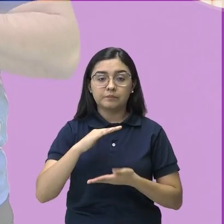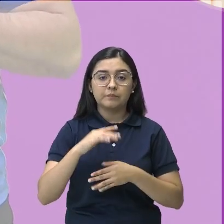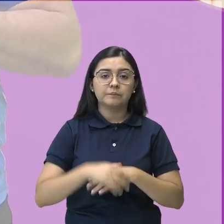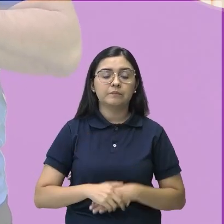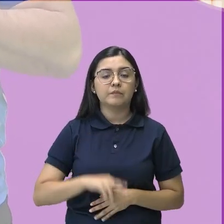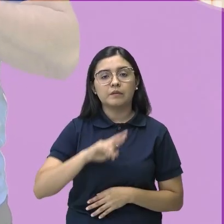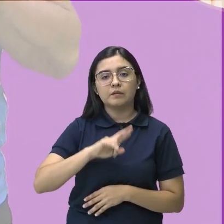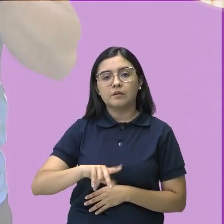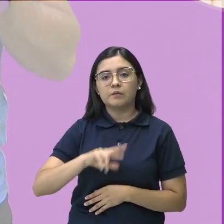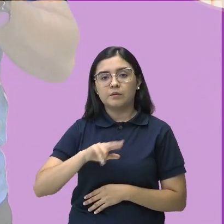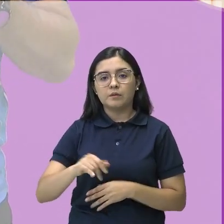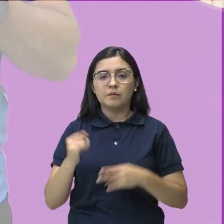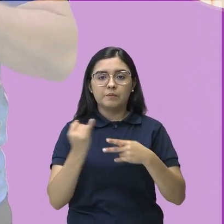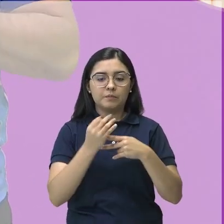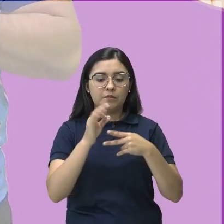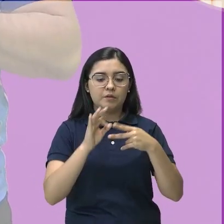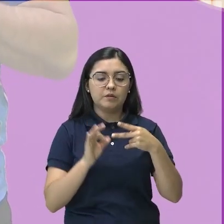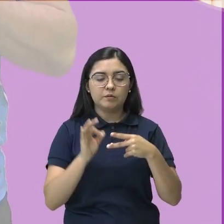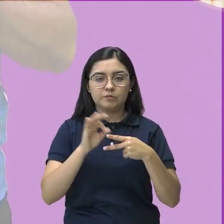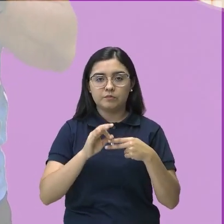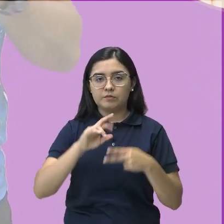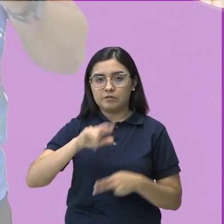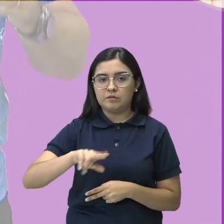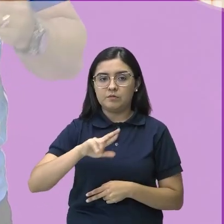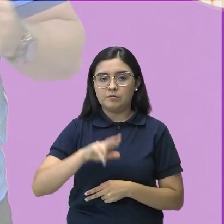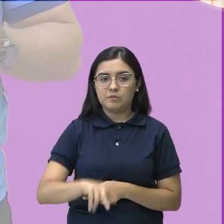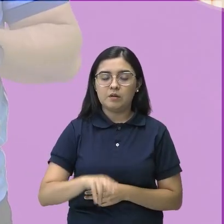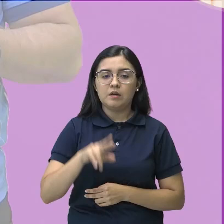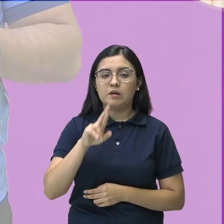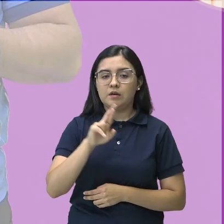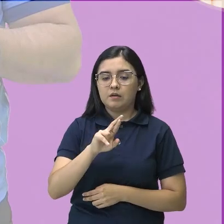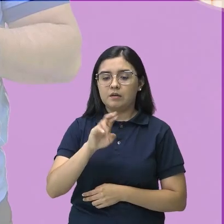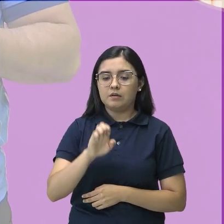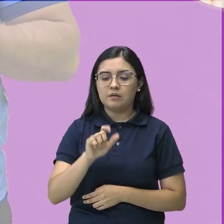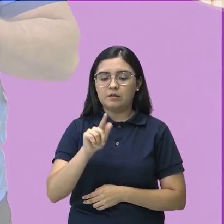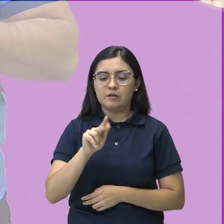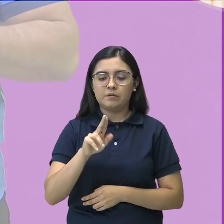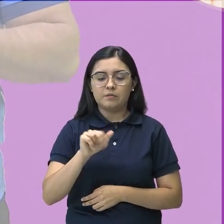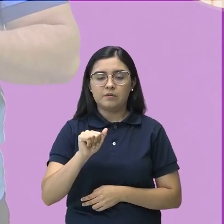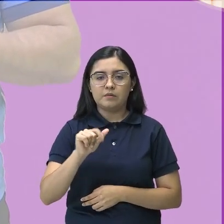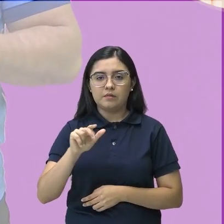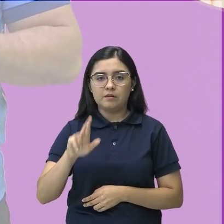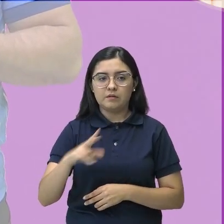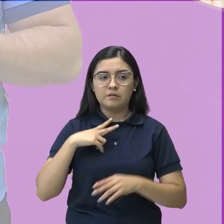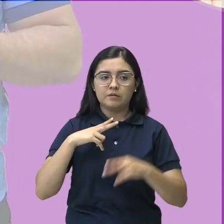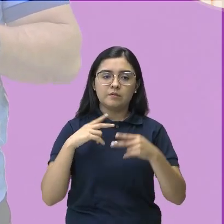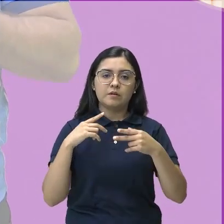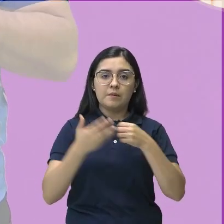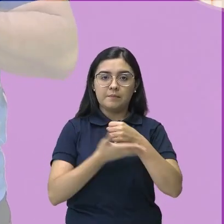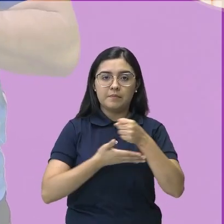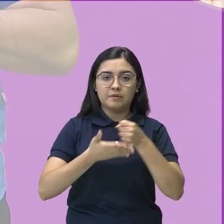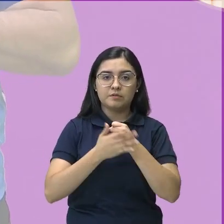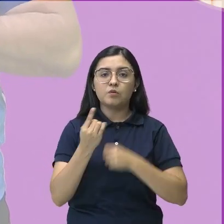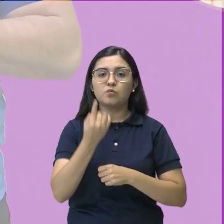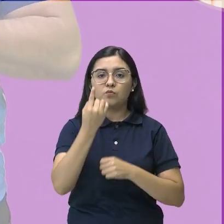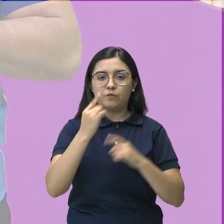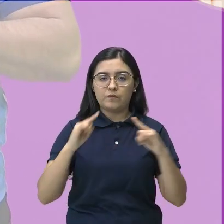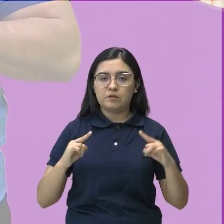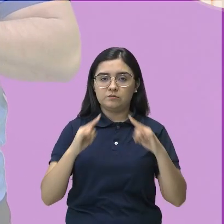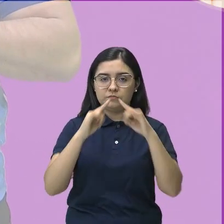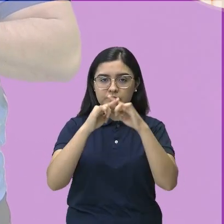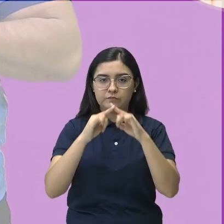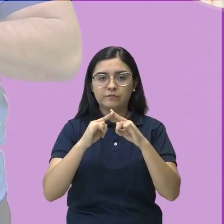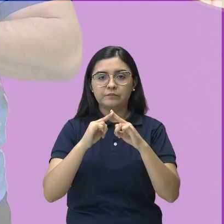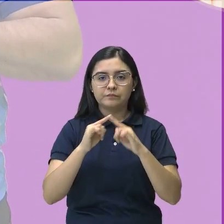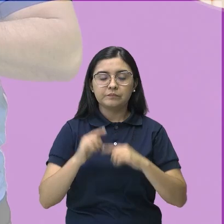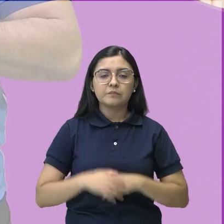ok? Então, na pirâmide nós temos a sua base, que é a partezinha de baixo, e apenas um vérticezinho fora